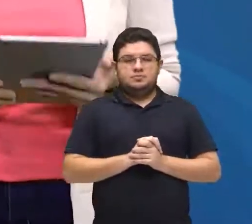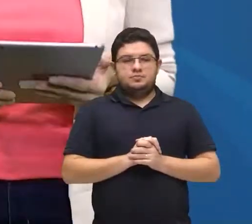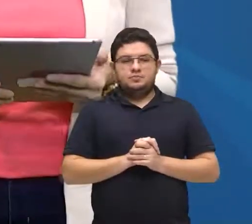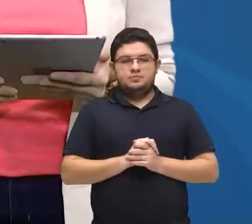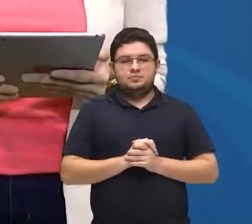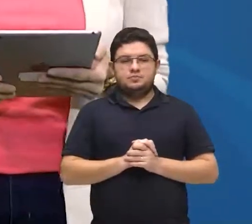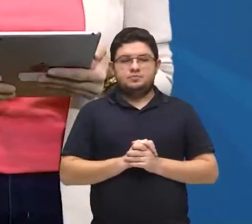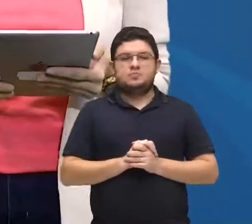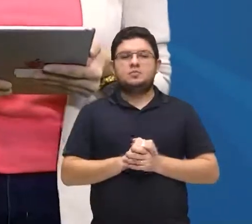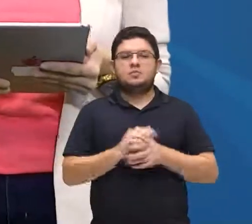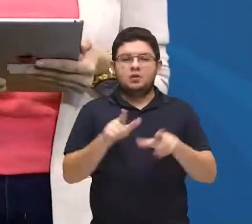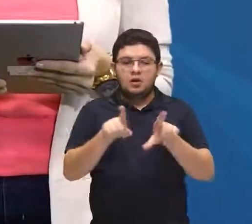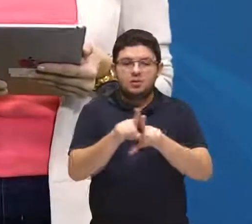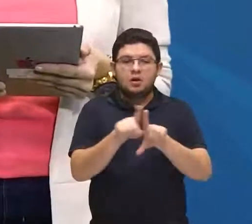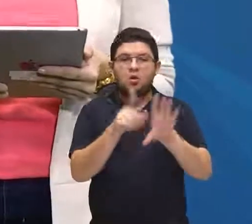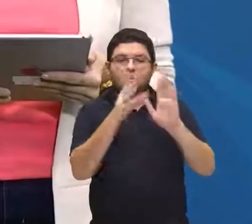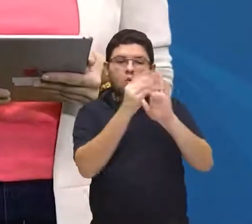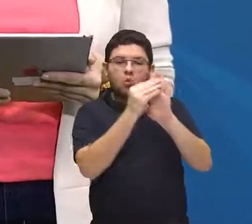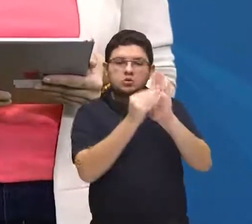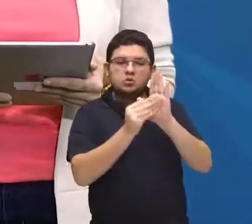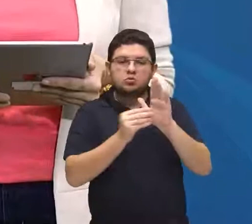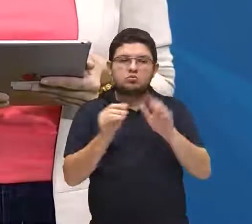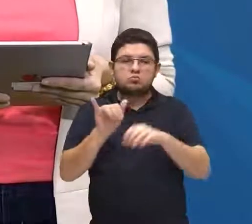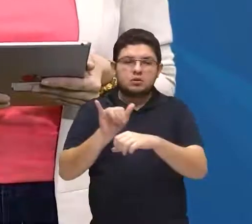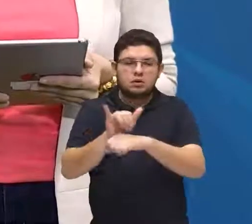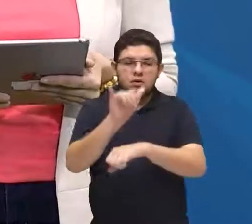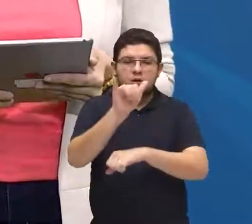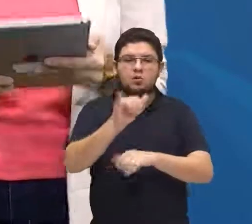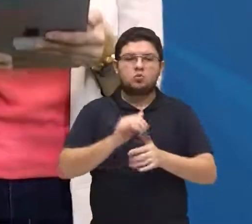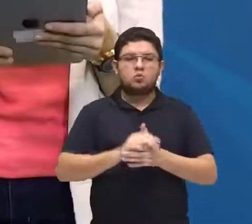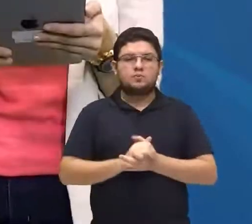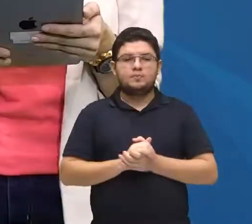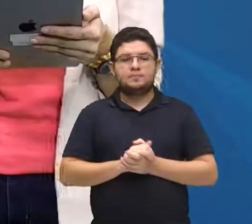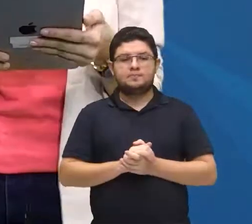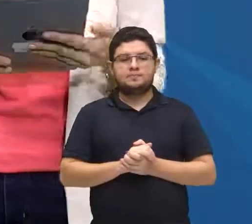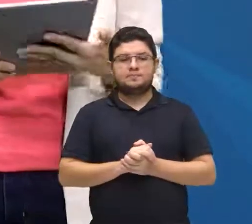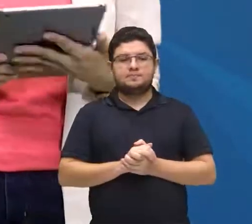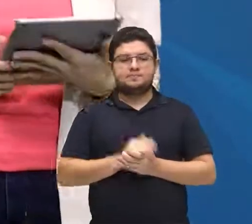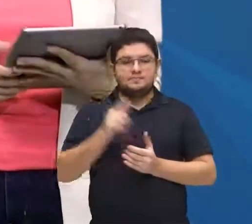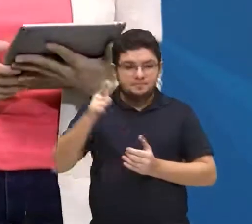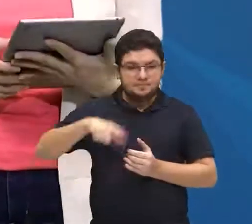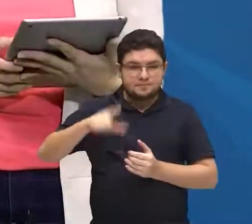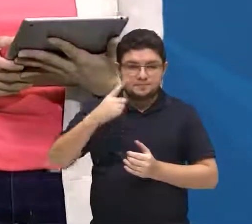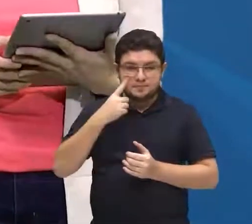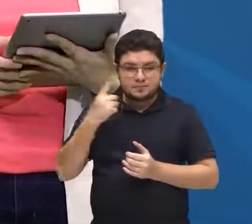conteúdo enganoso, continuando aí, né, na nossa tela, vamos dar uma olhadinha.